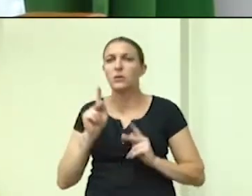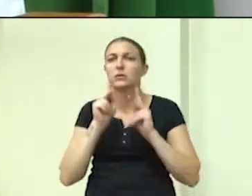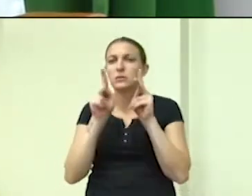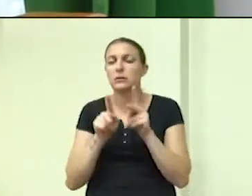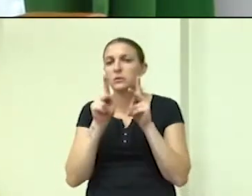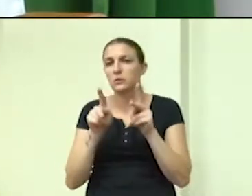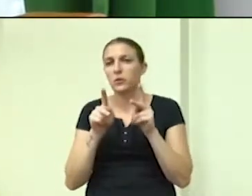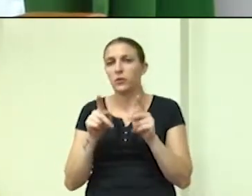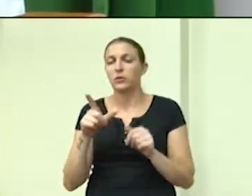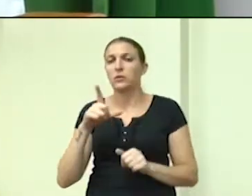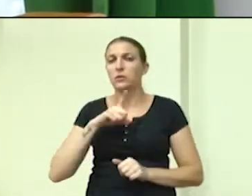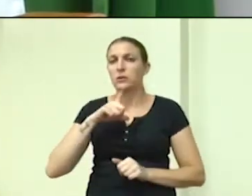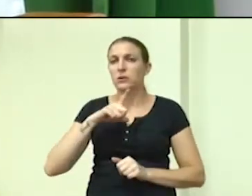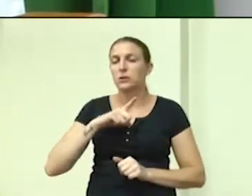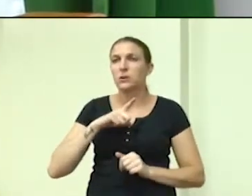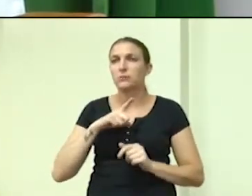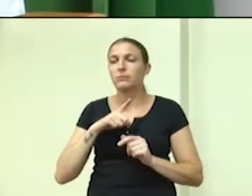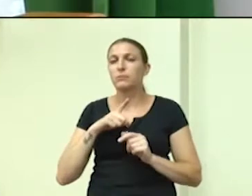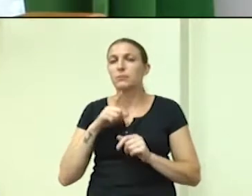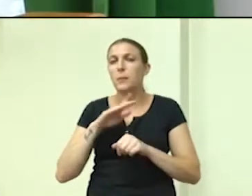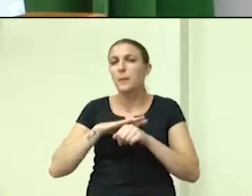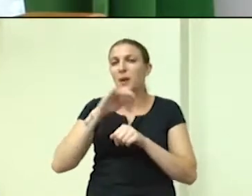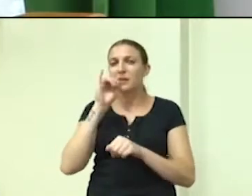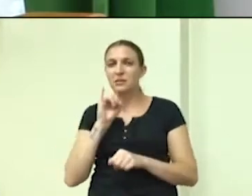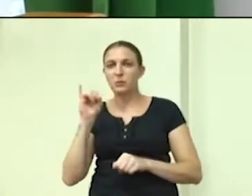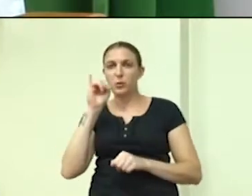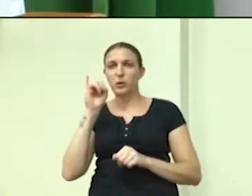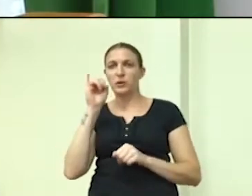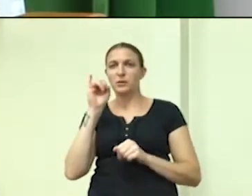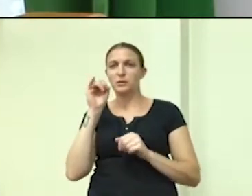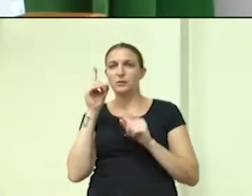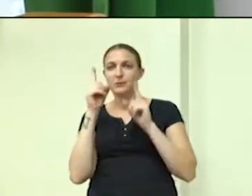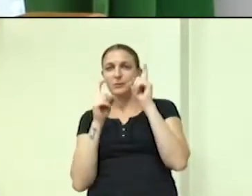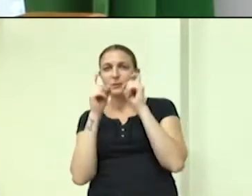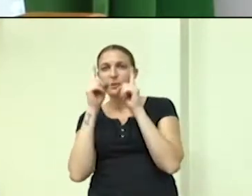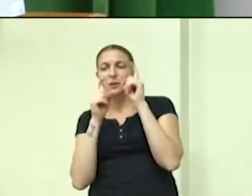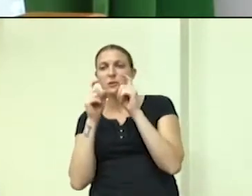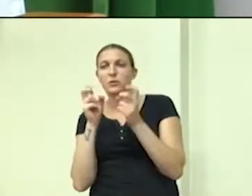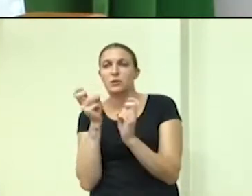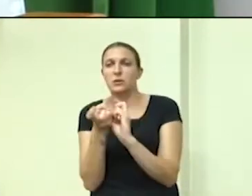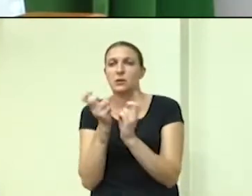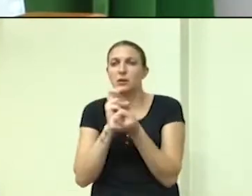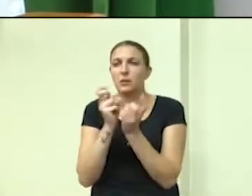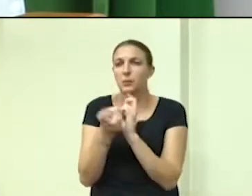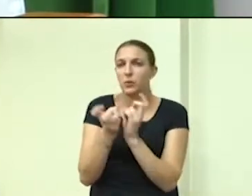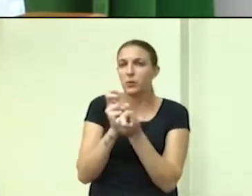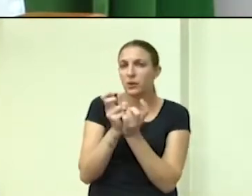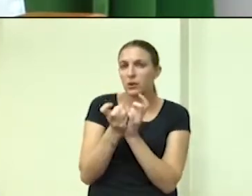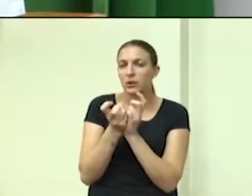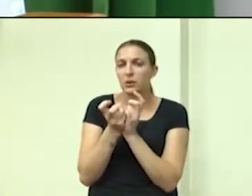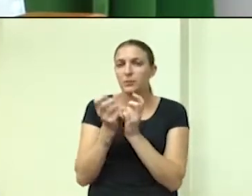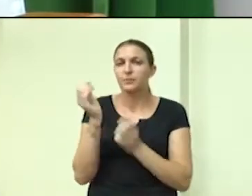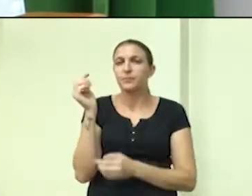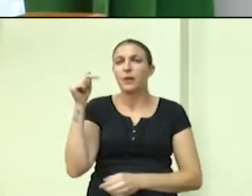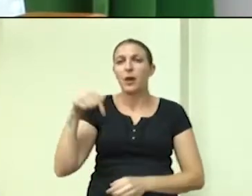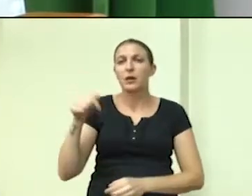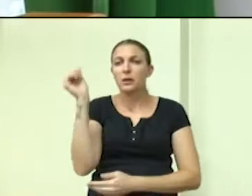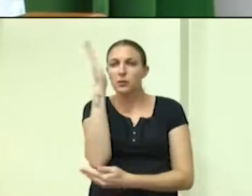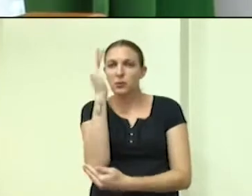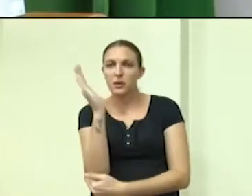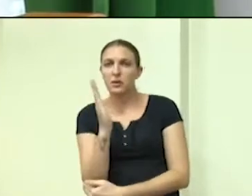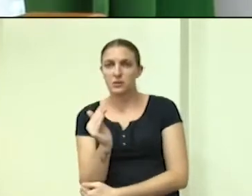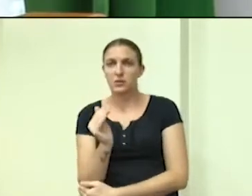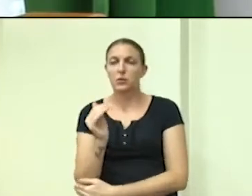como uma das mais importantes expressões a capoeira. A capoeira era desenvolvida no Brasil principalmente por descendentes de